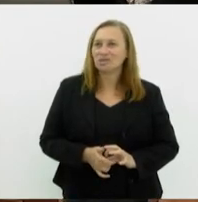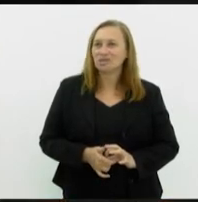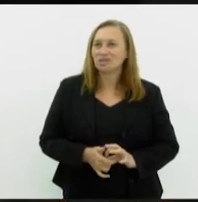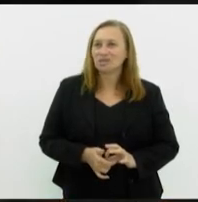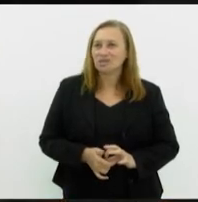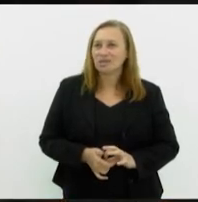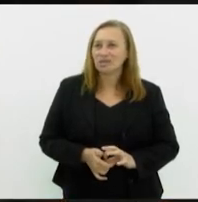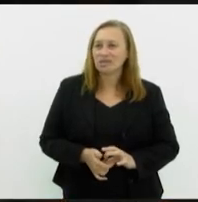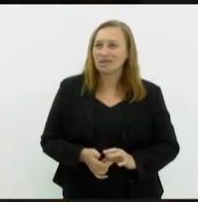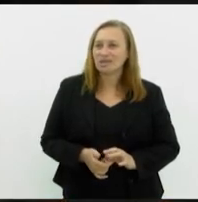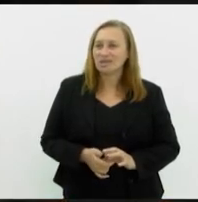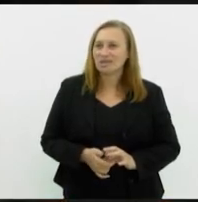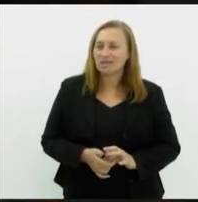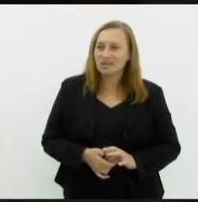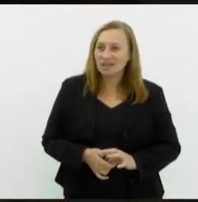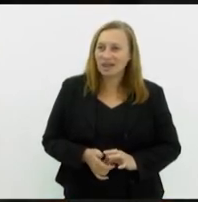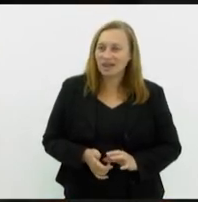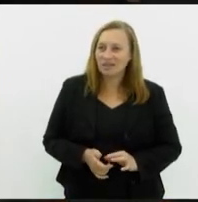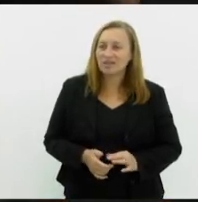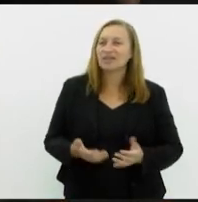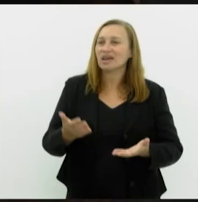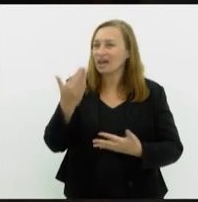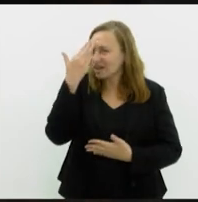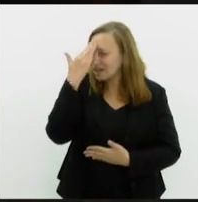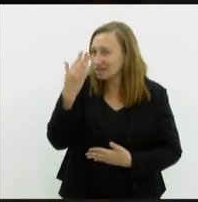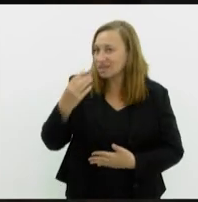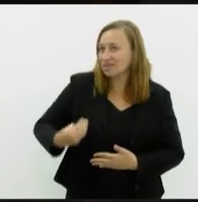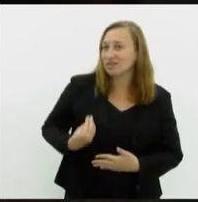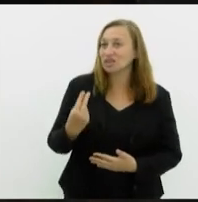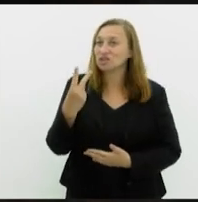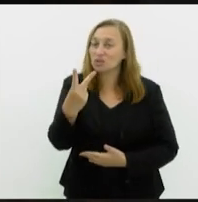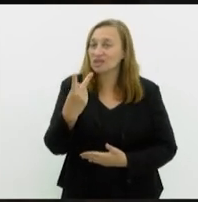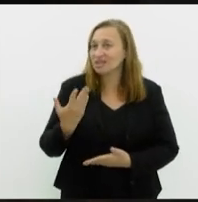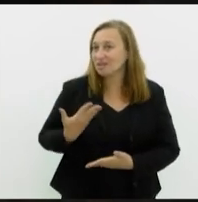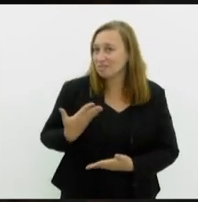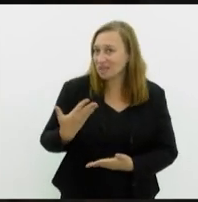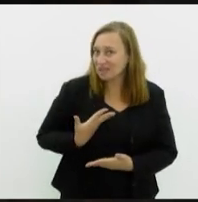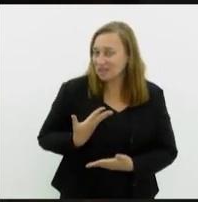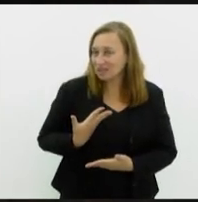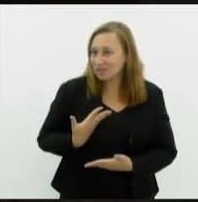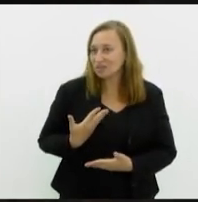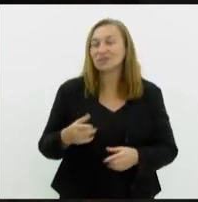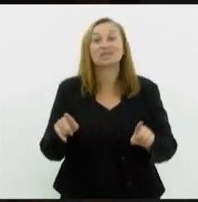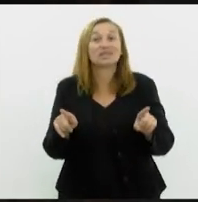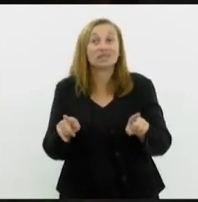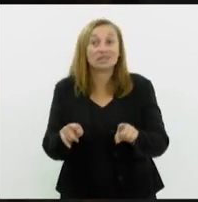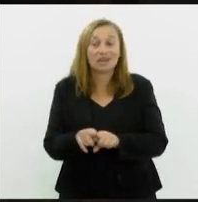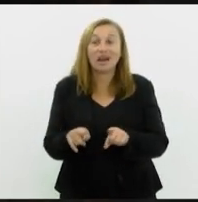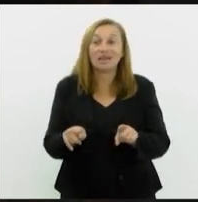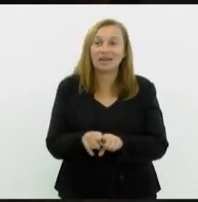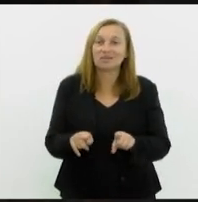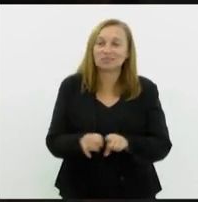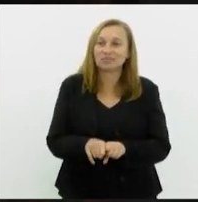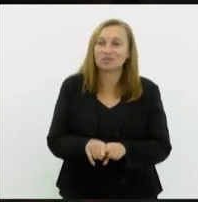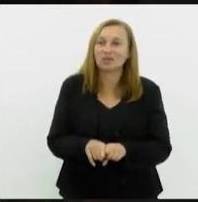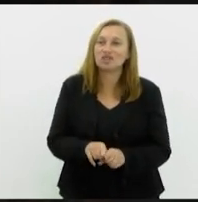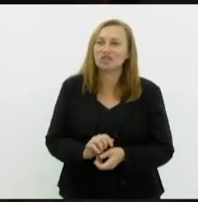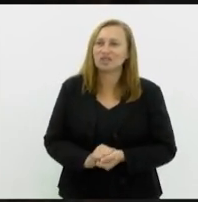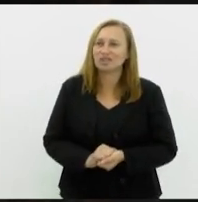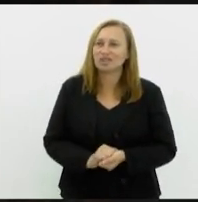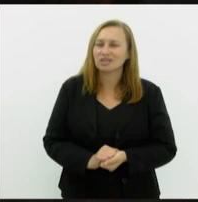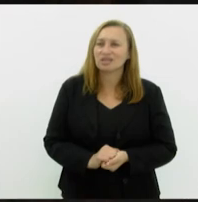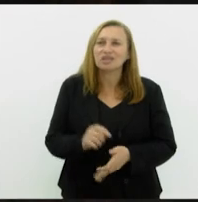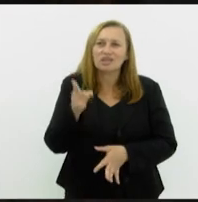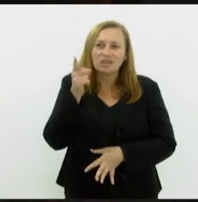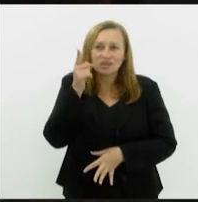Queria muito agradecer também aqui a presença de dois amigos que também estão caminhando firme conosco, né, no dia a